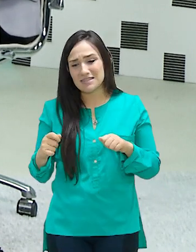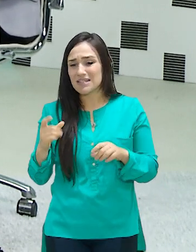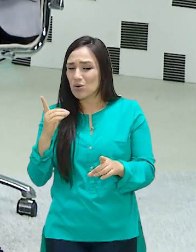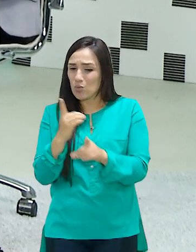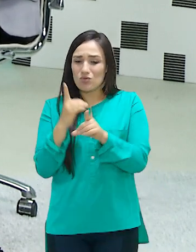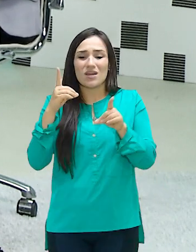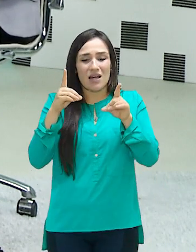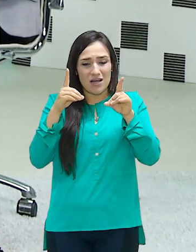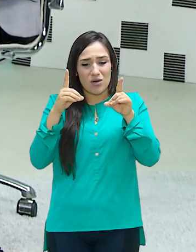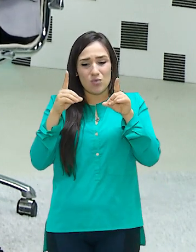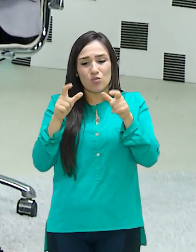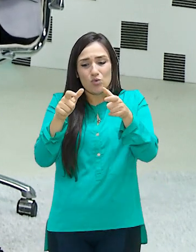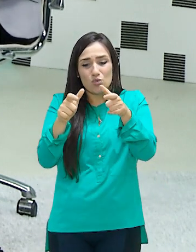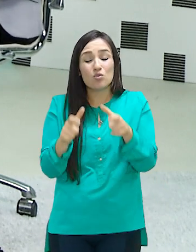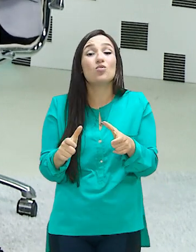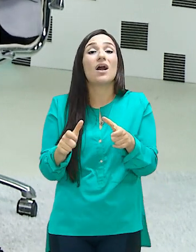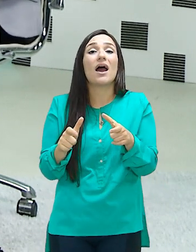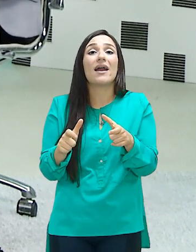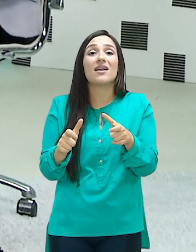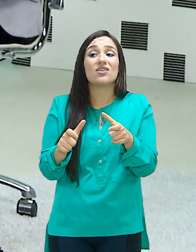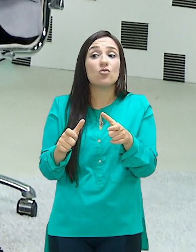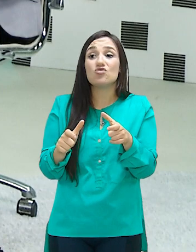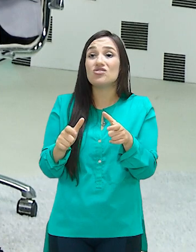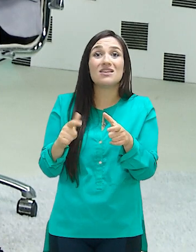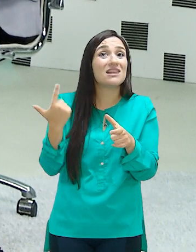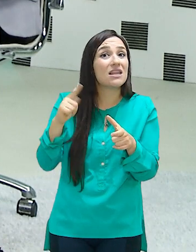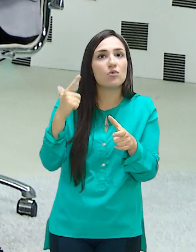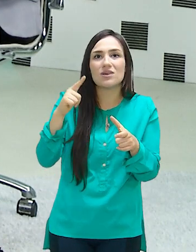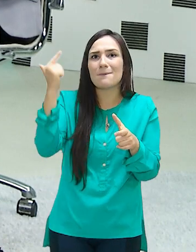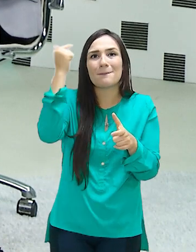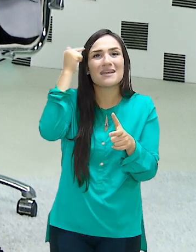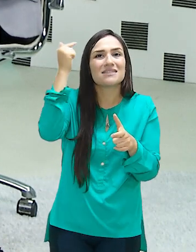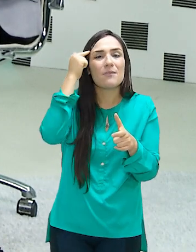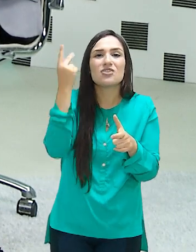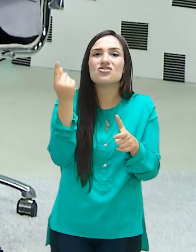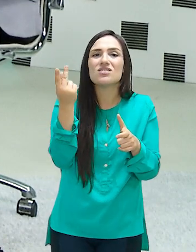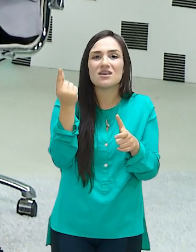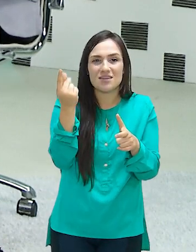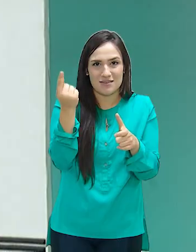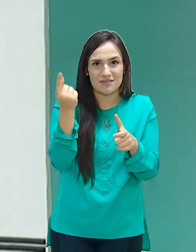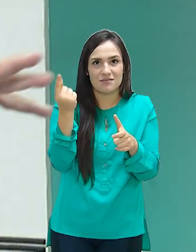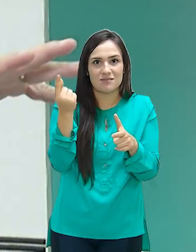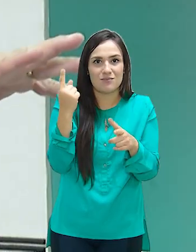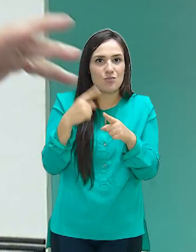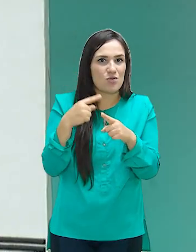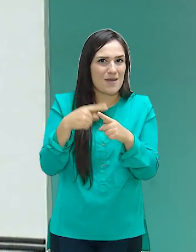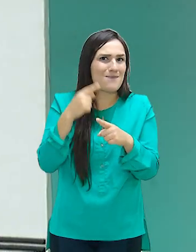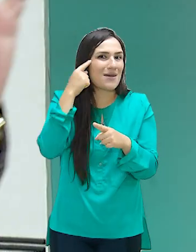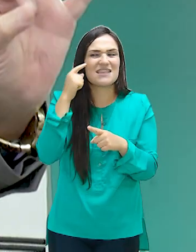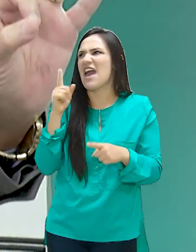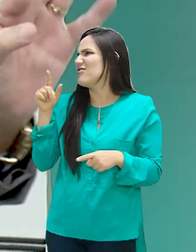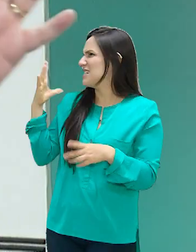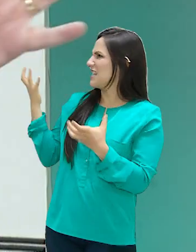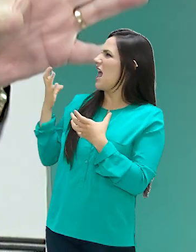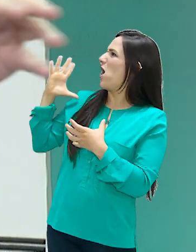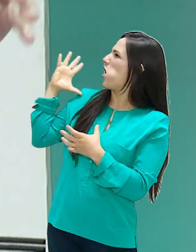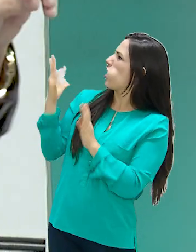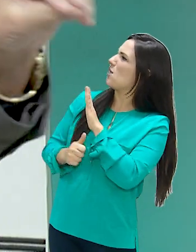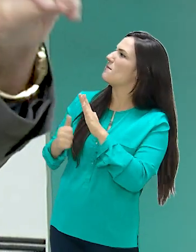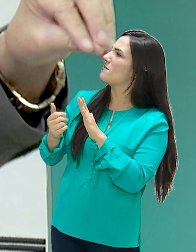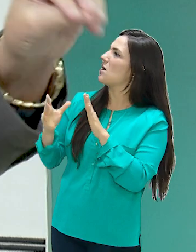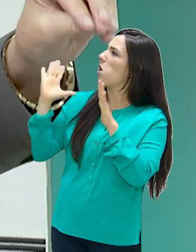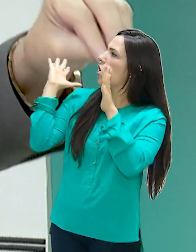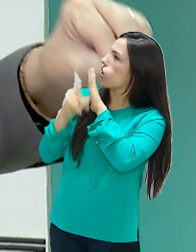financeiro. Para que esse neutro financeiro? Para não deixar que... Bom, essa equipe multidisciplinar é para identificar onde